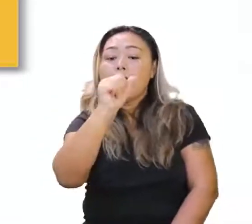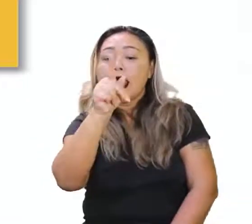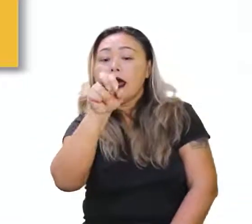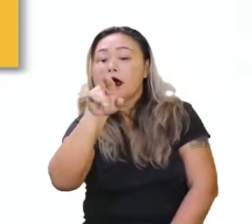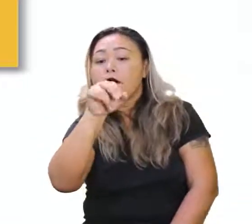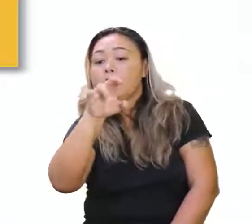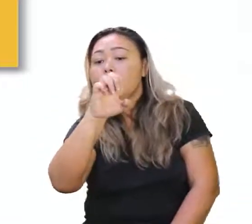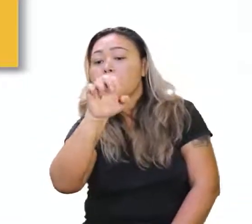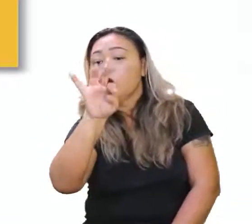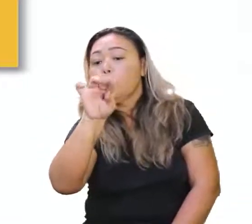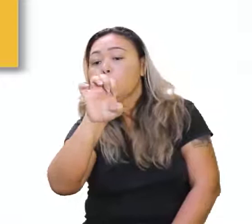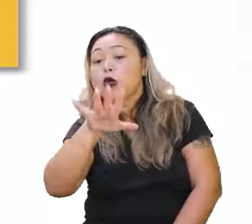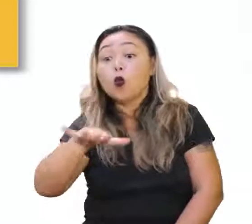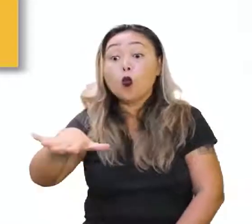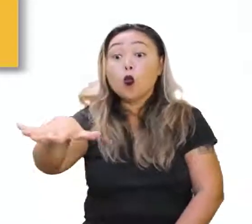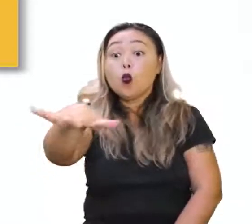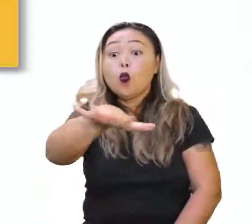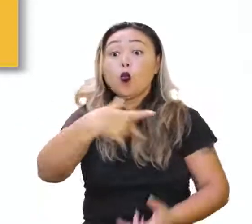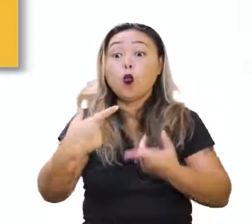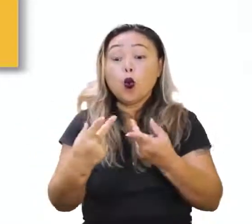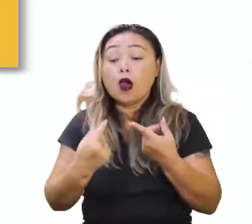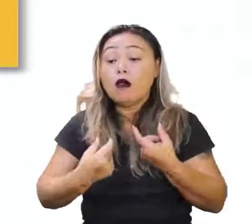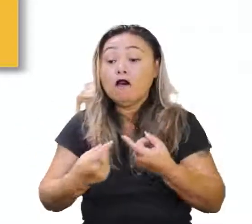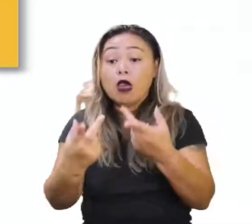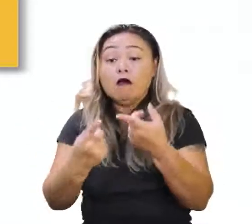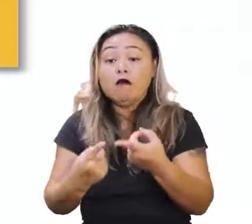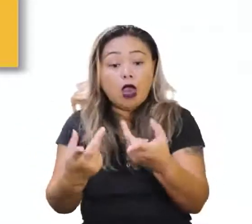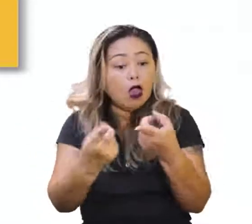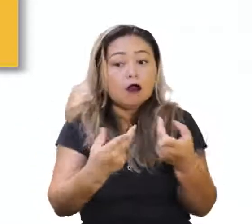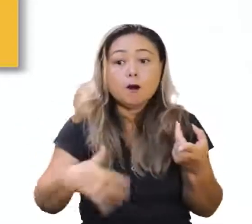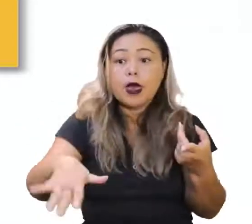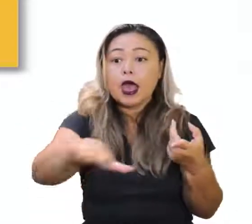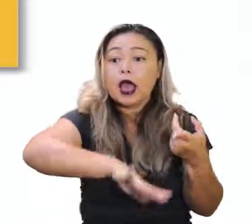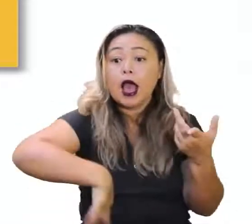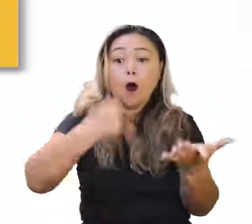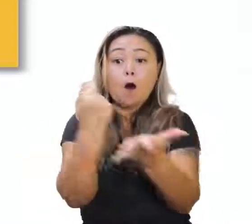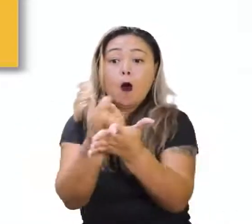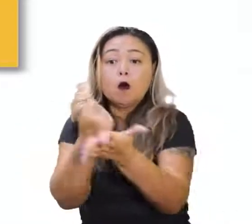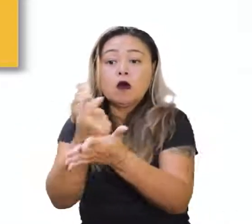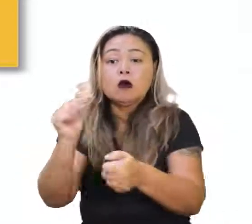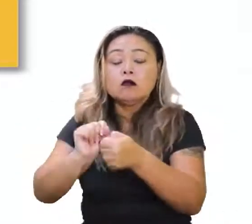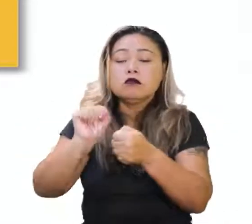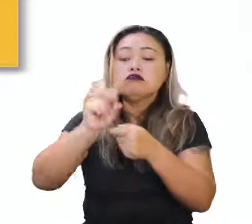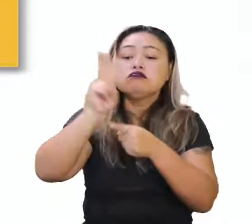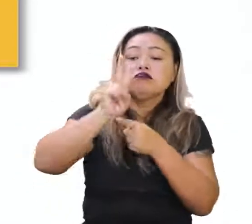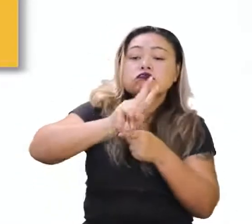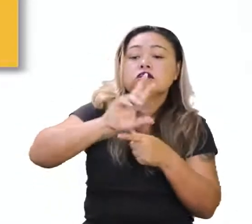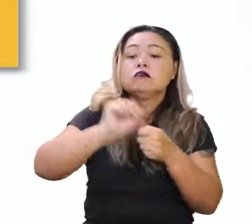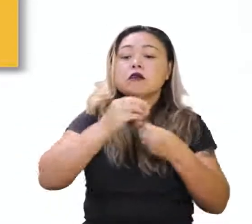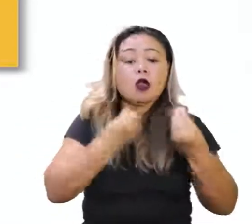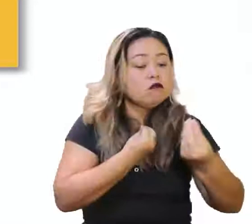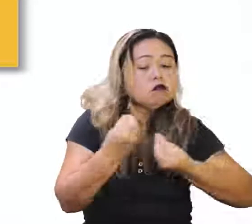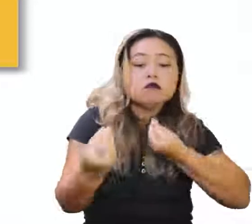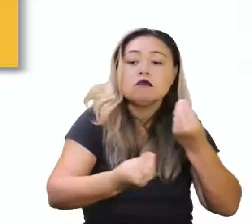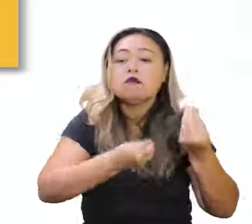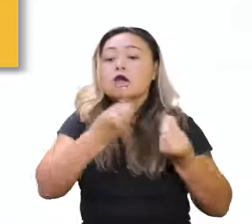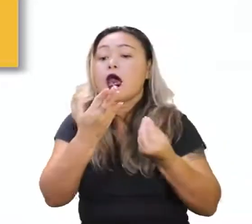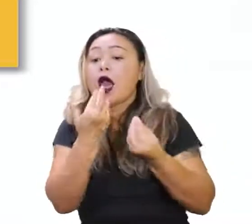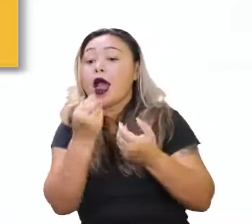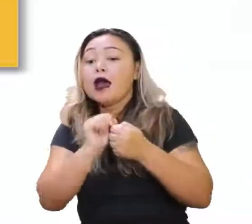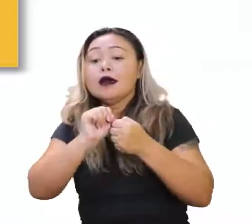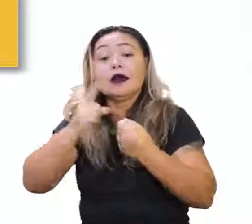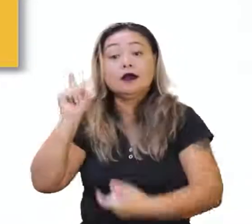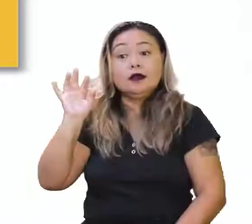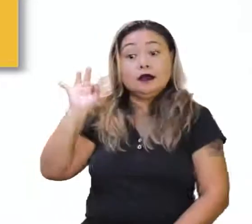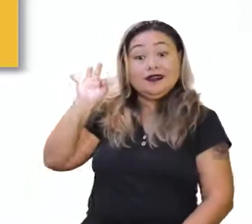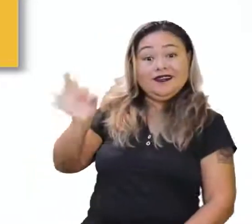caprinocultura, o mercado da criação de cabras. O sistema de criação, manejo alimentar,